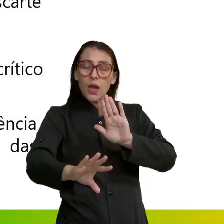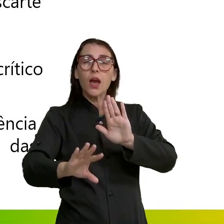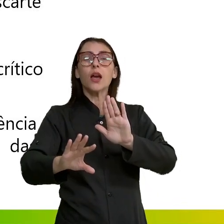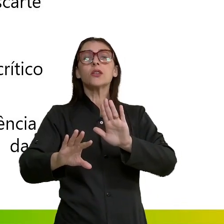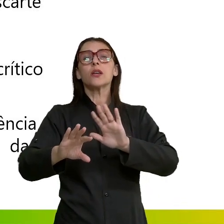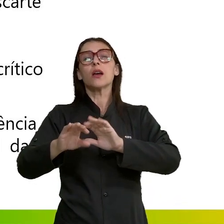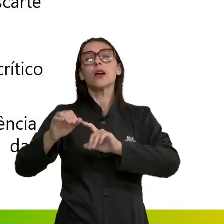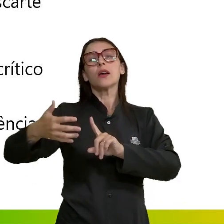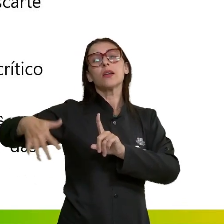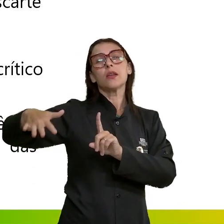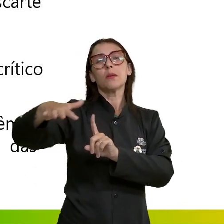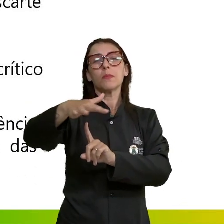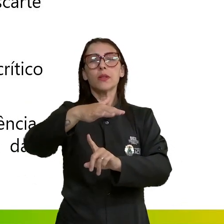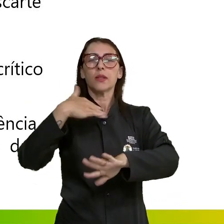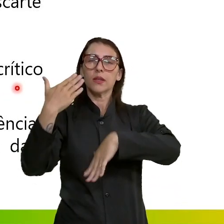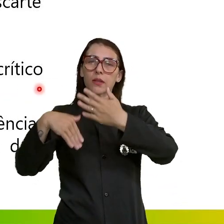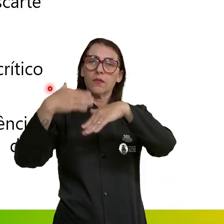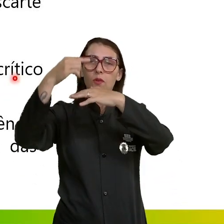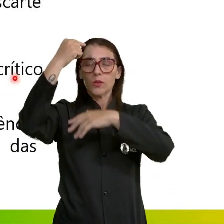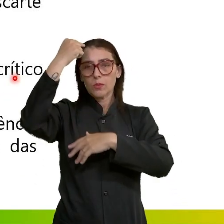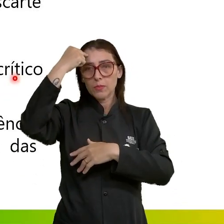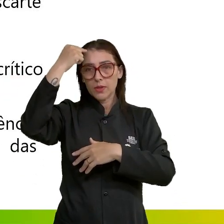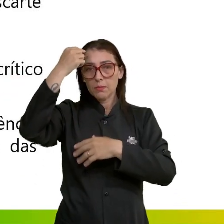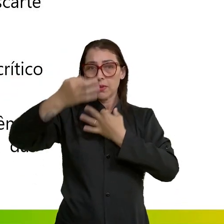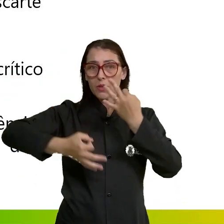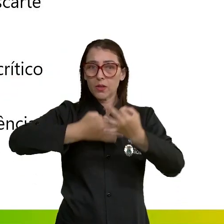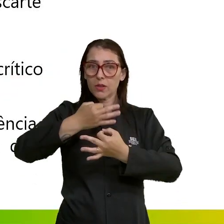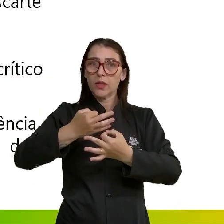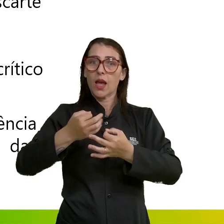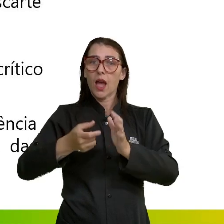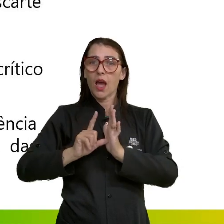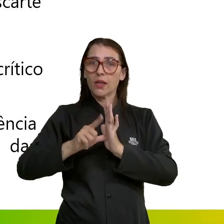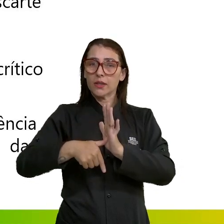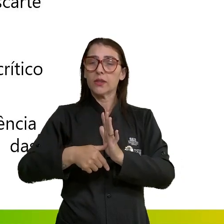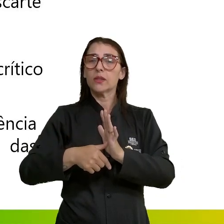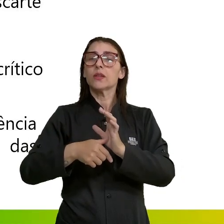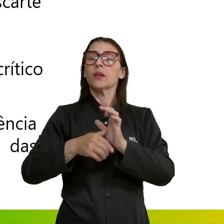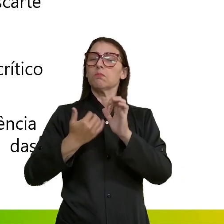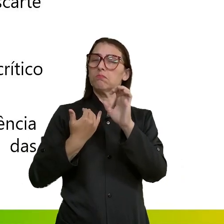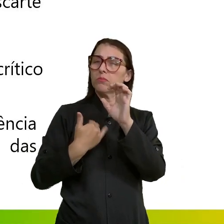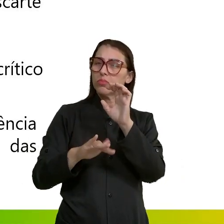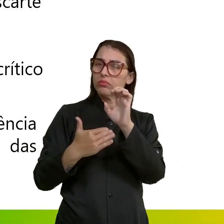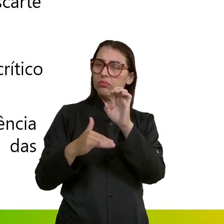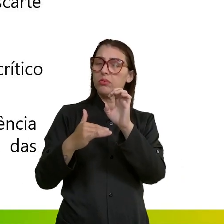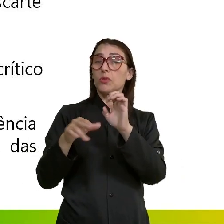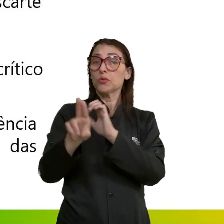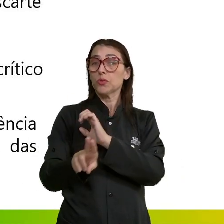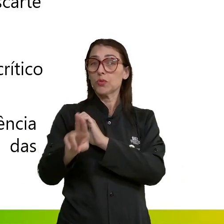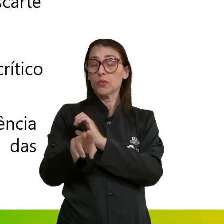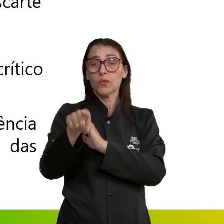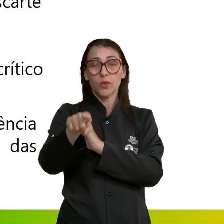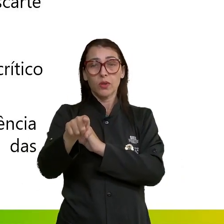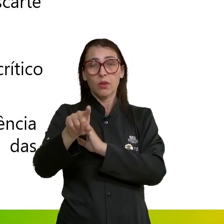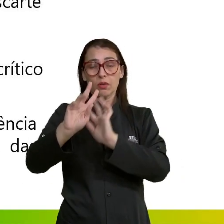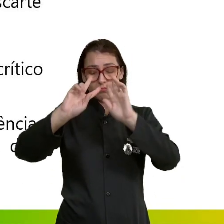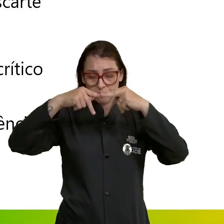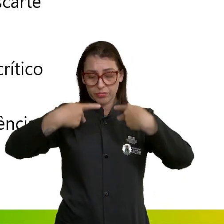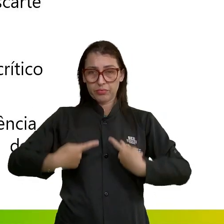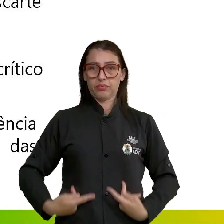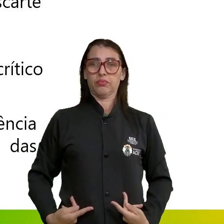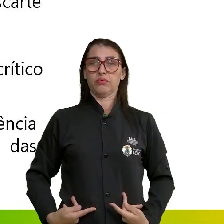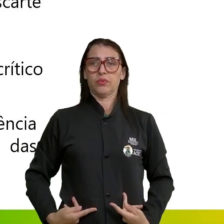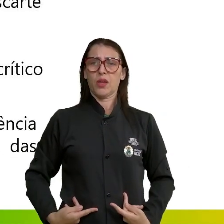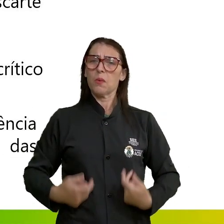que é o quê? Desenvolver o pensamento crítico diante das mensagens de consumo. É você se autoavaliar.